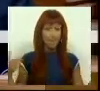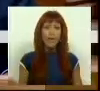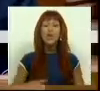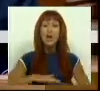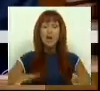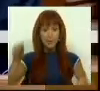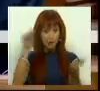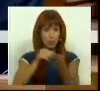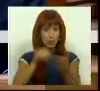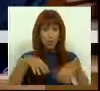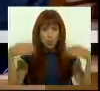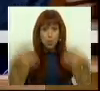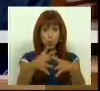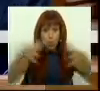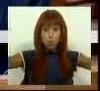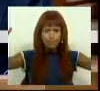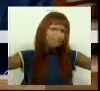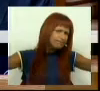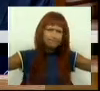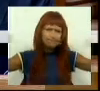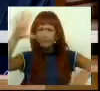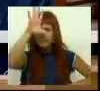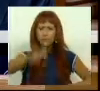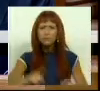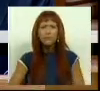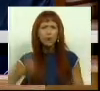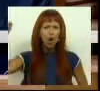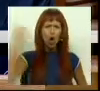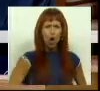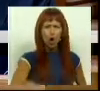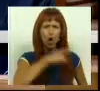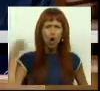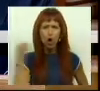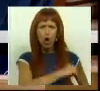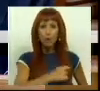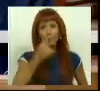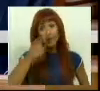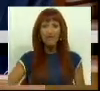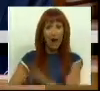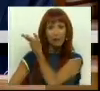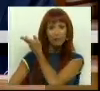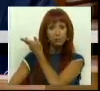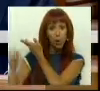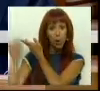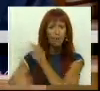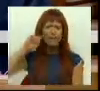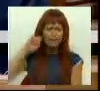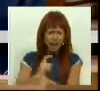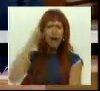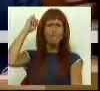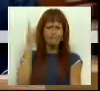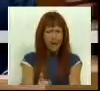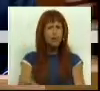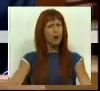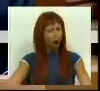os níveis de pobreza alastram. Ou seja, o Governo impõe sacrifícios e falha. E o pior é que insiste na